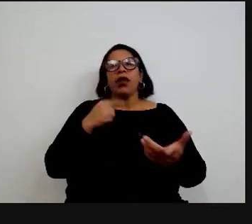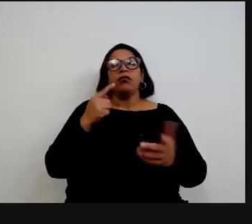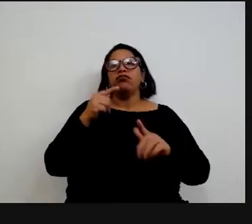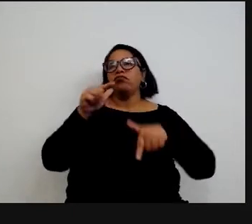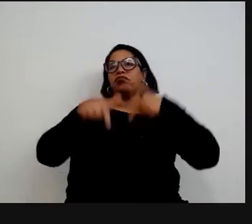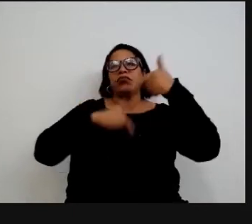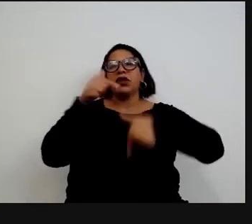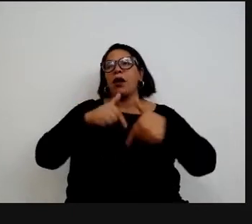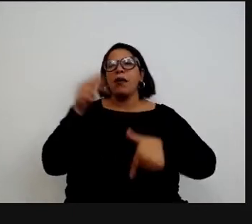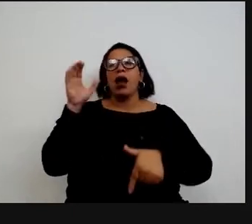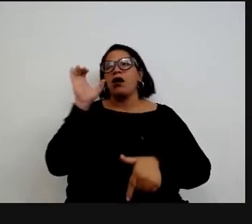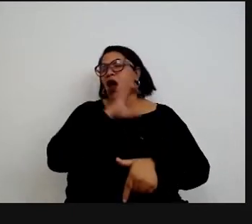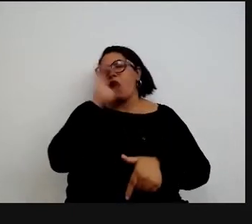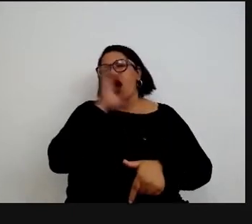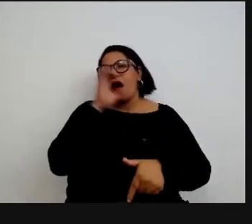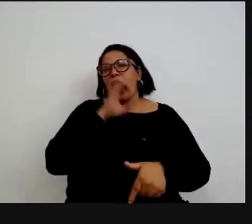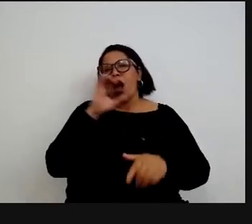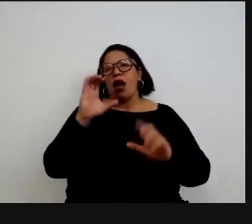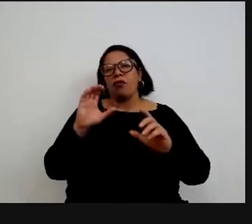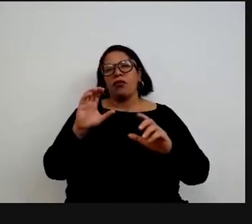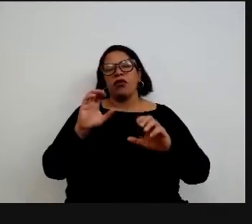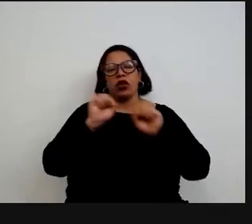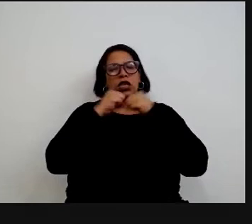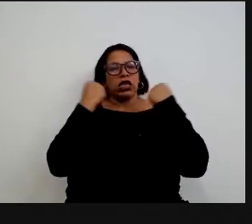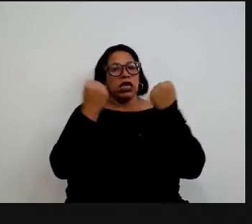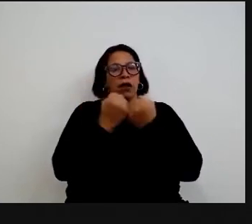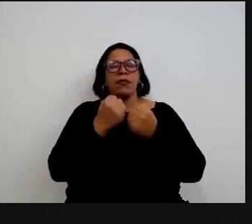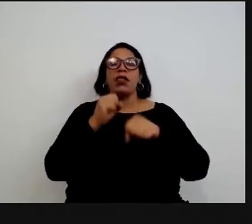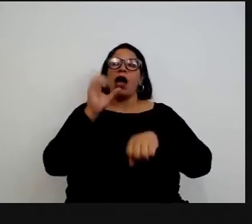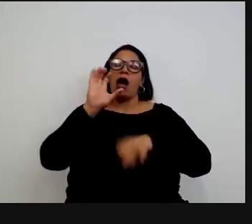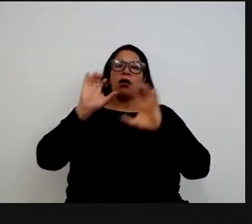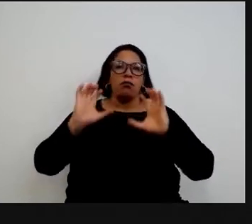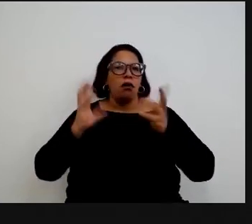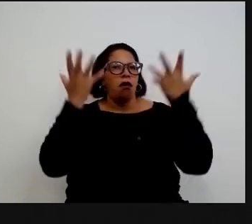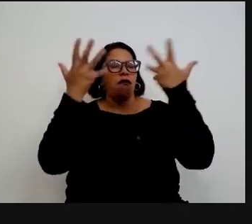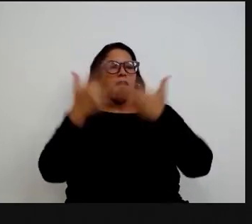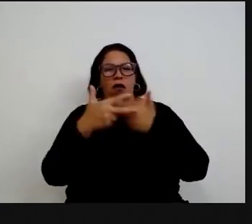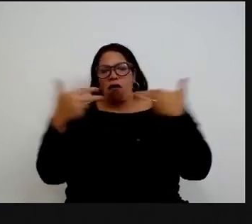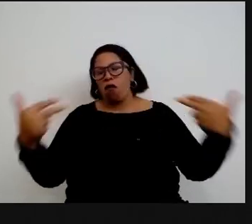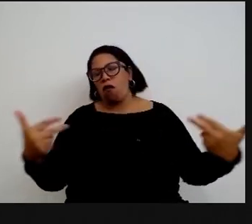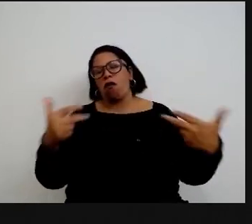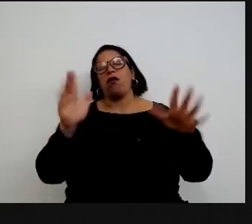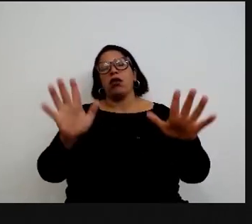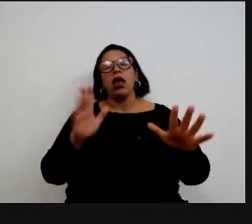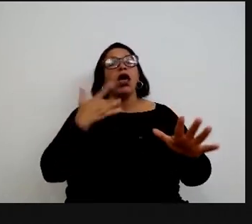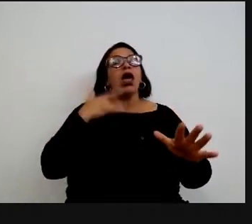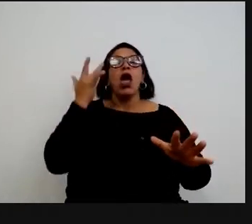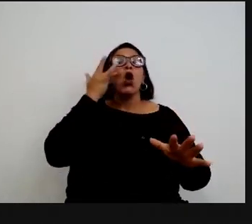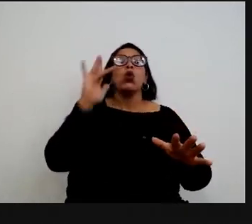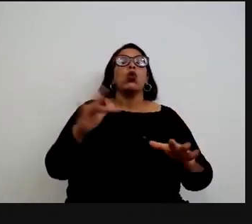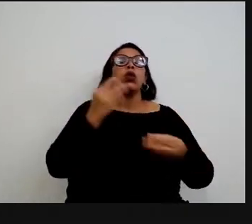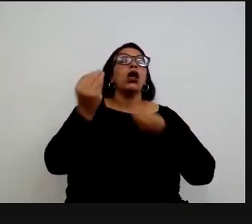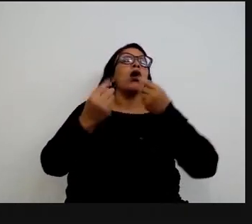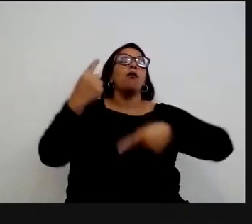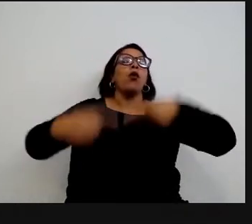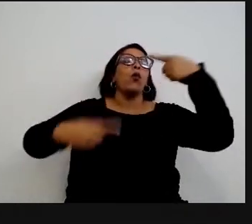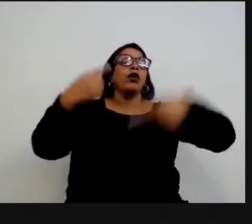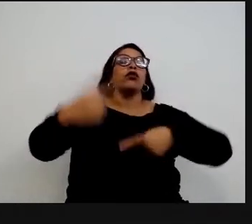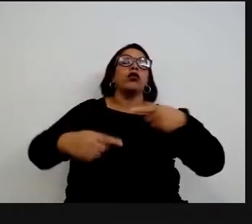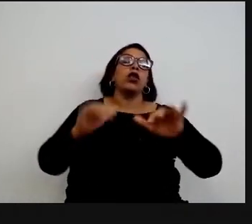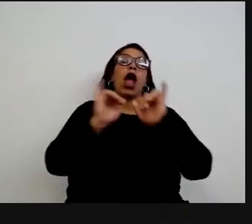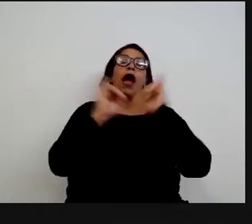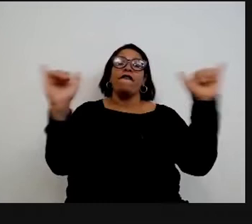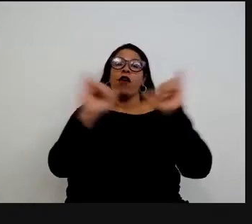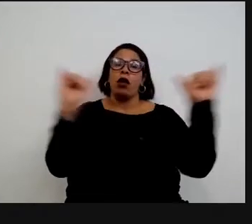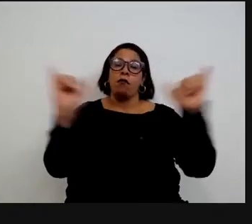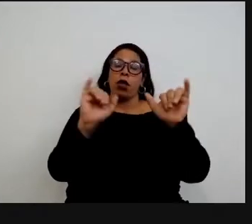dinâmica, né, a velocidade de realização de seminários, eventos, tal. Então, eu não sei, aí é uma discussão do